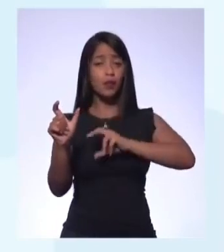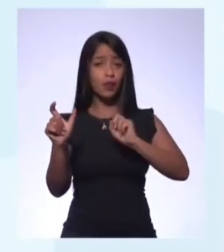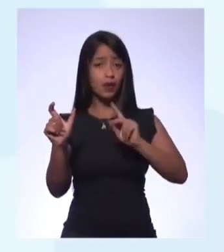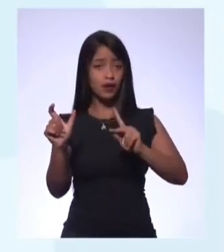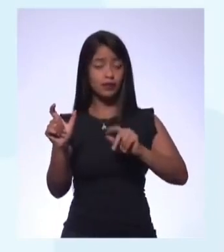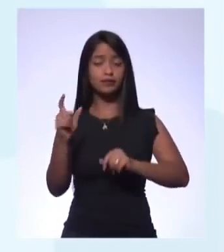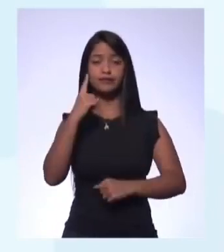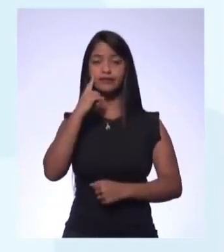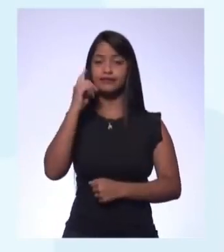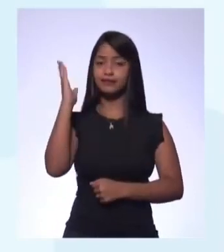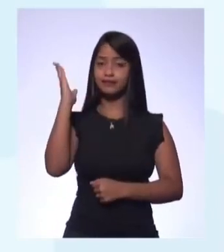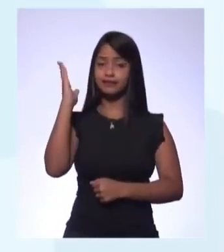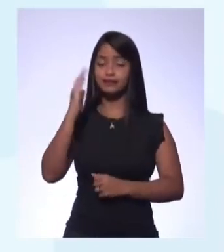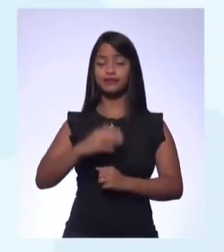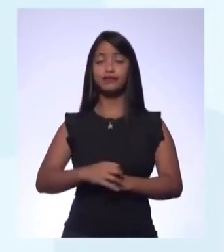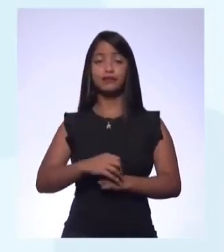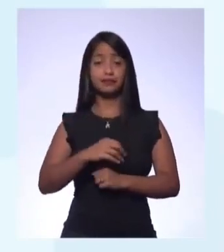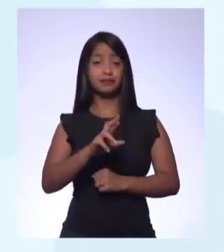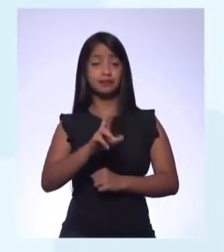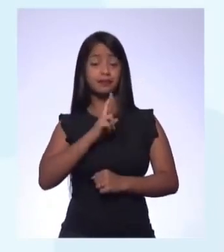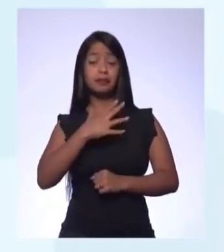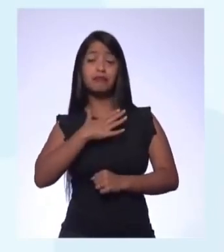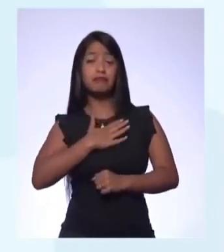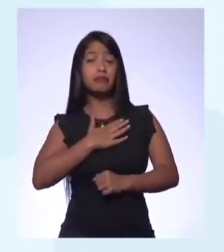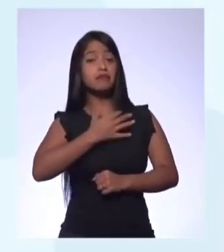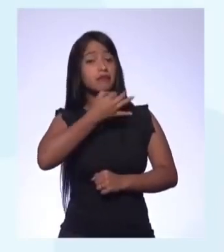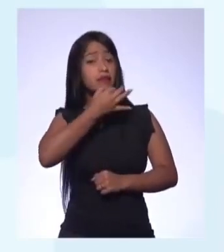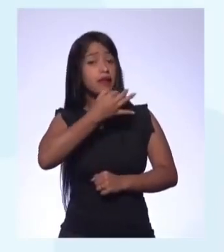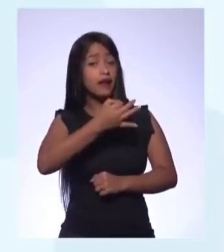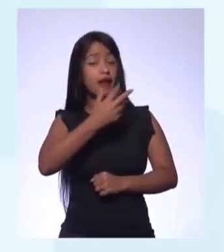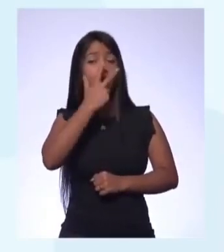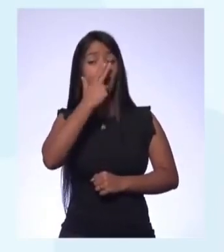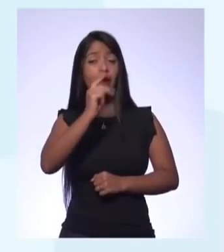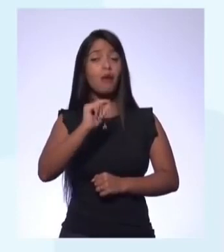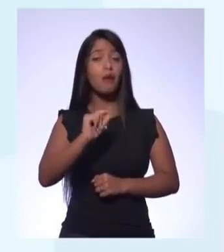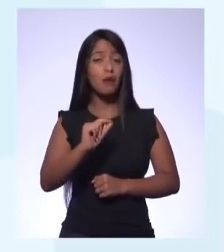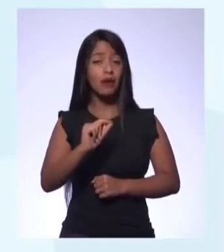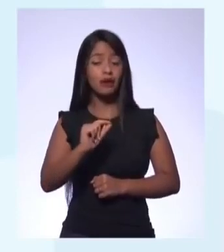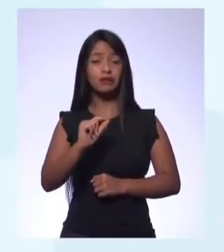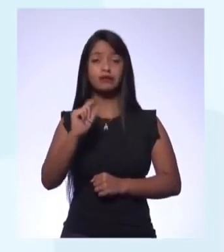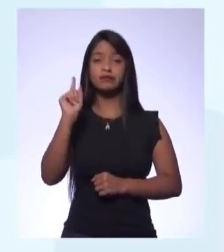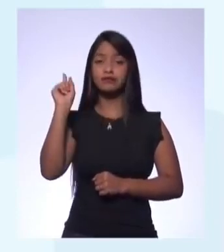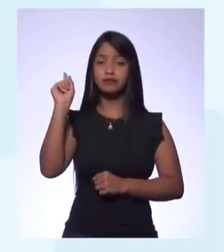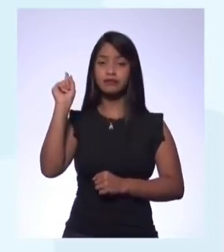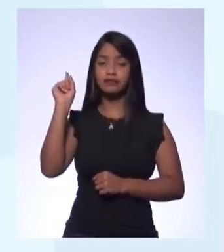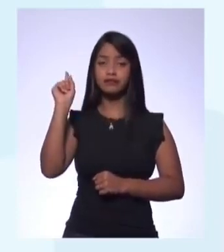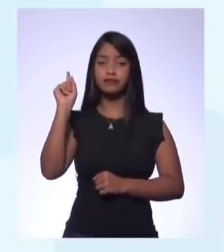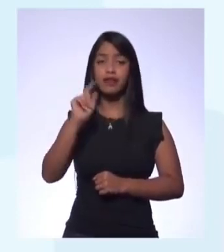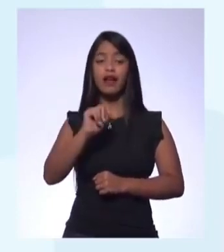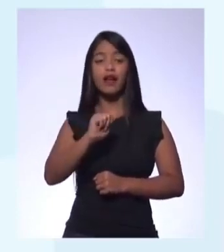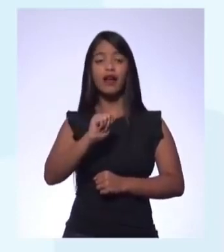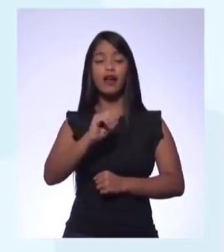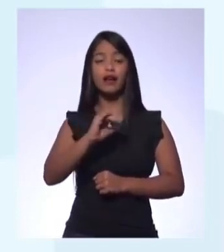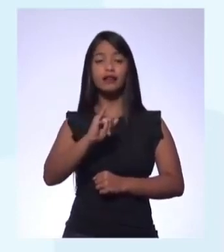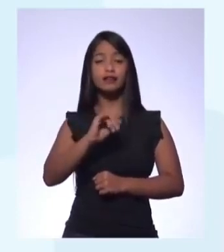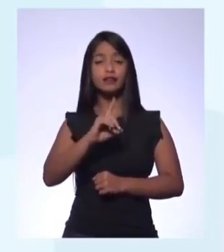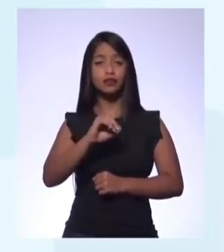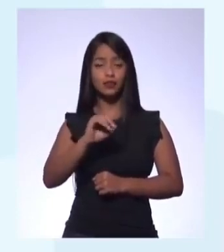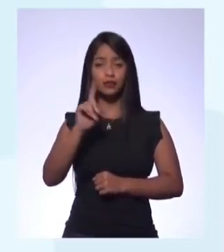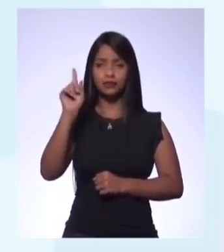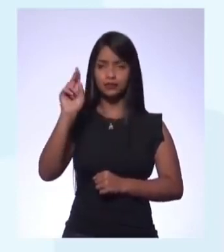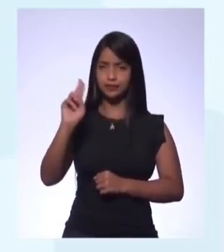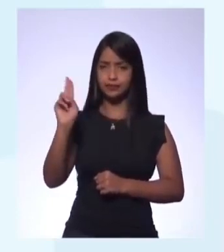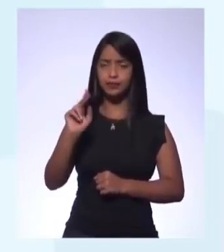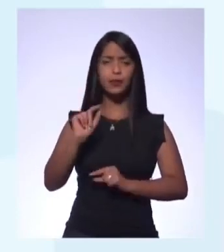view, No meu ponto de vista, deoxyribonucleic acid is. ácido